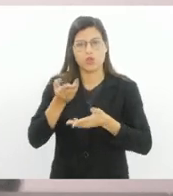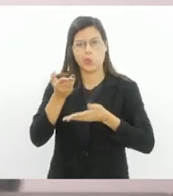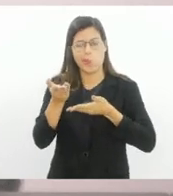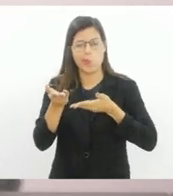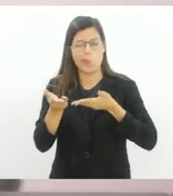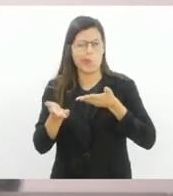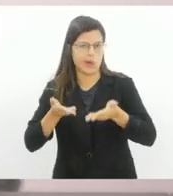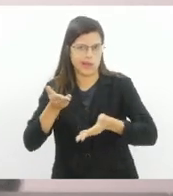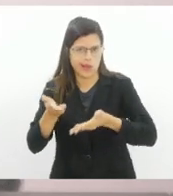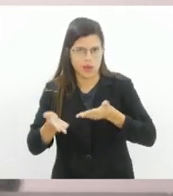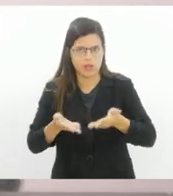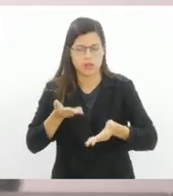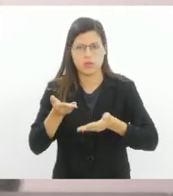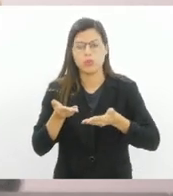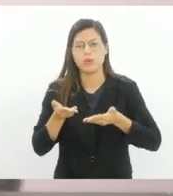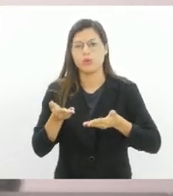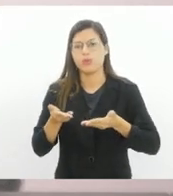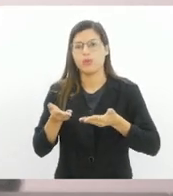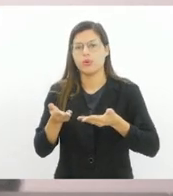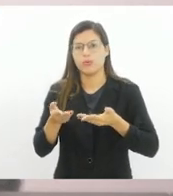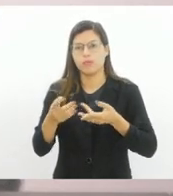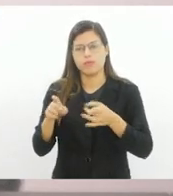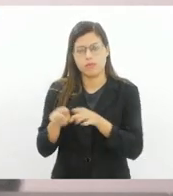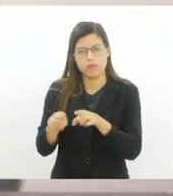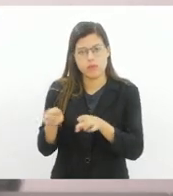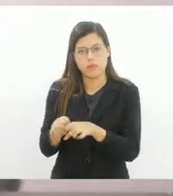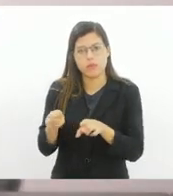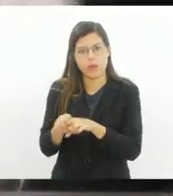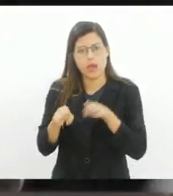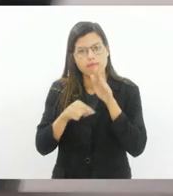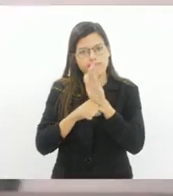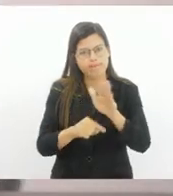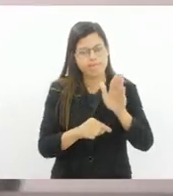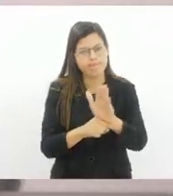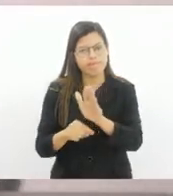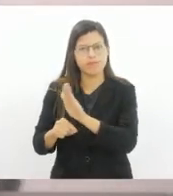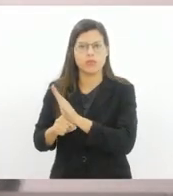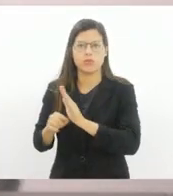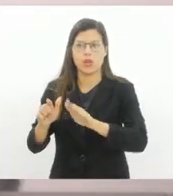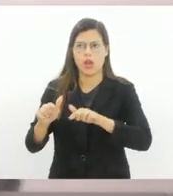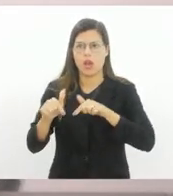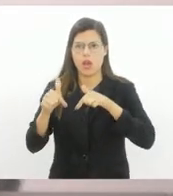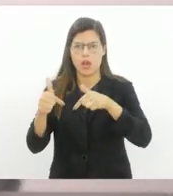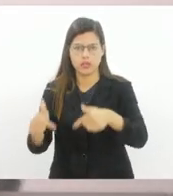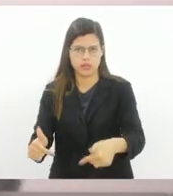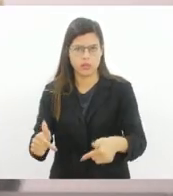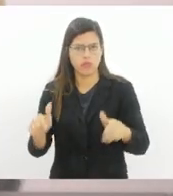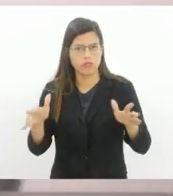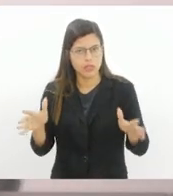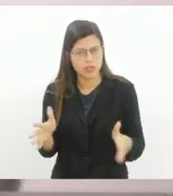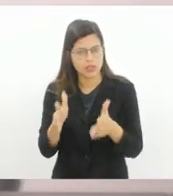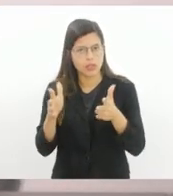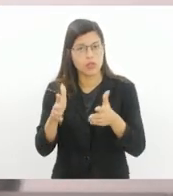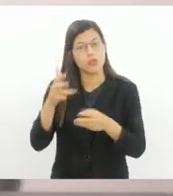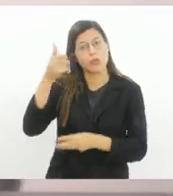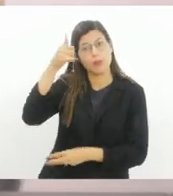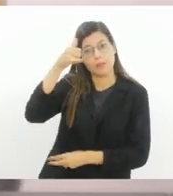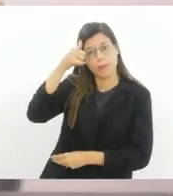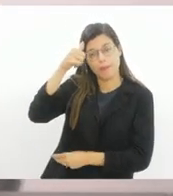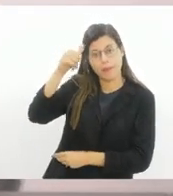expresse uma contínua assistência composta por ações de promoção,